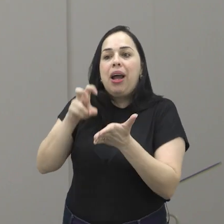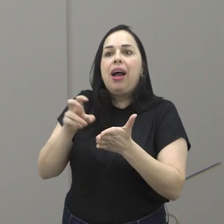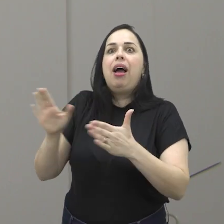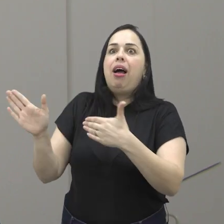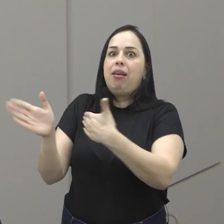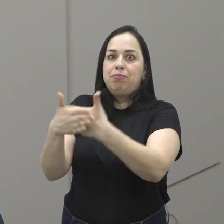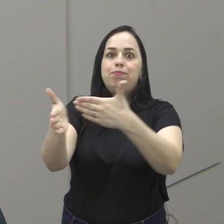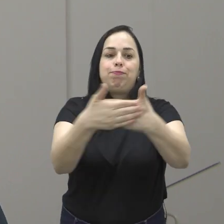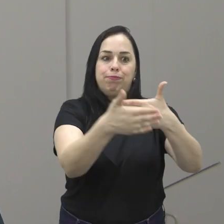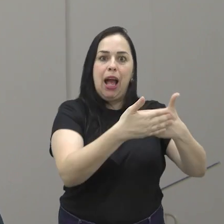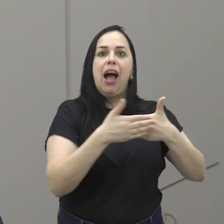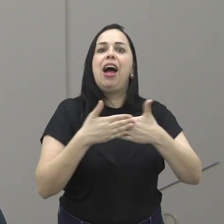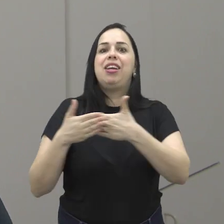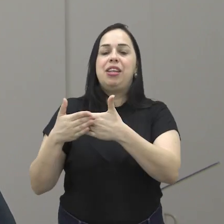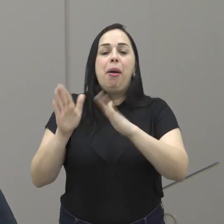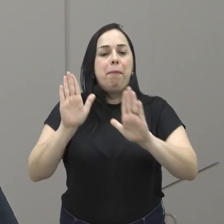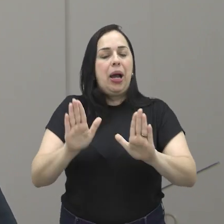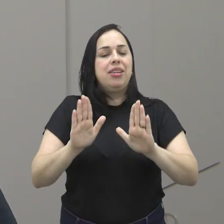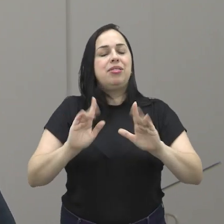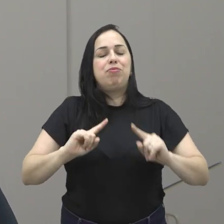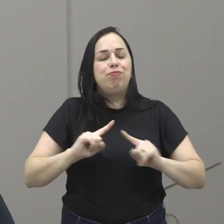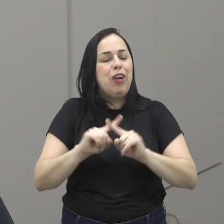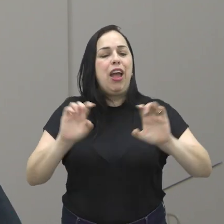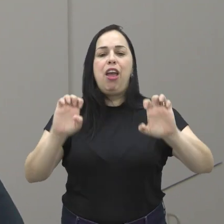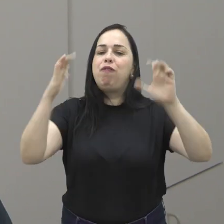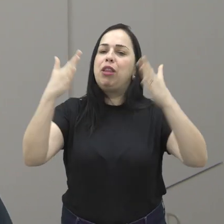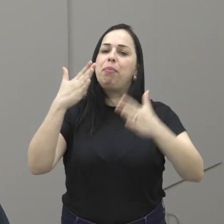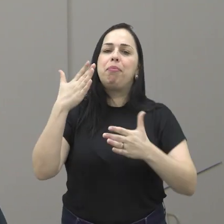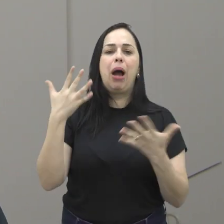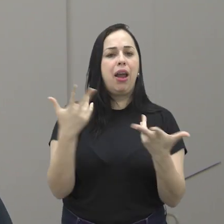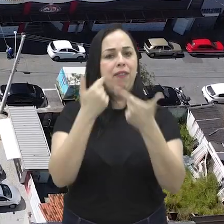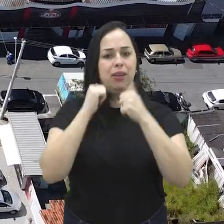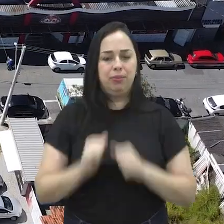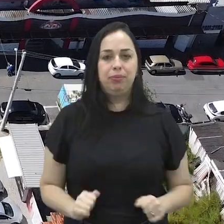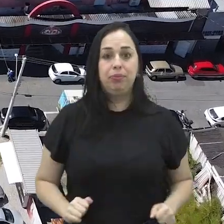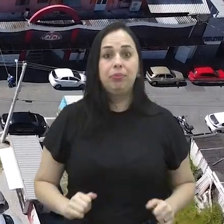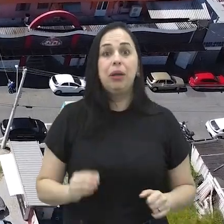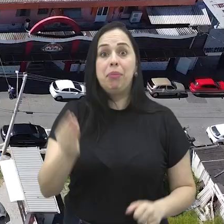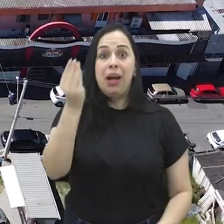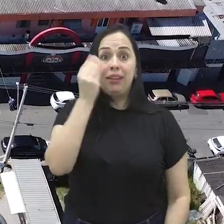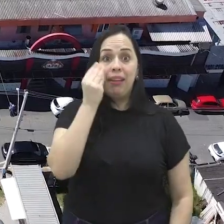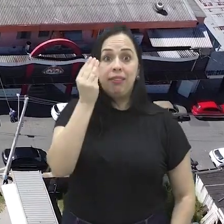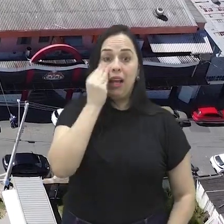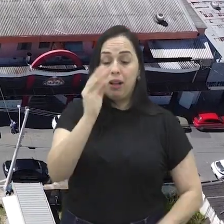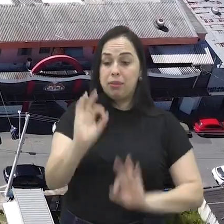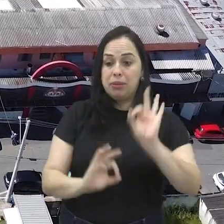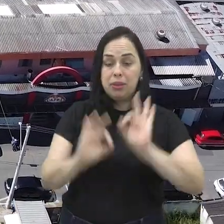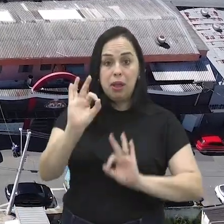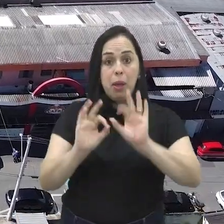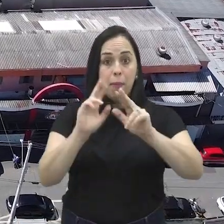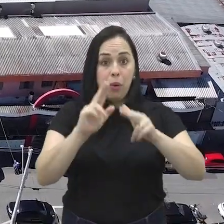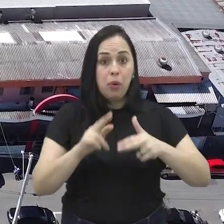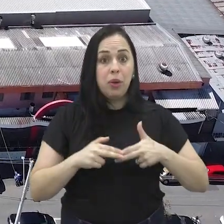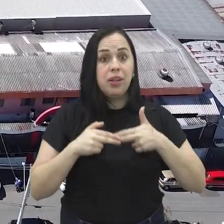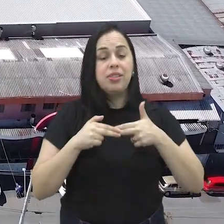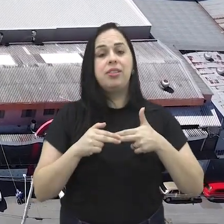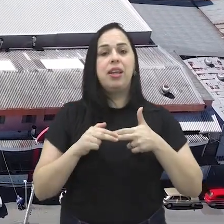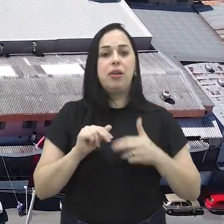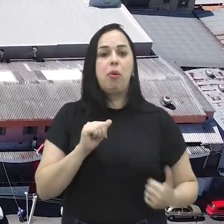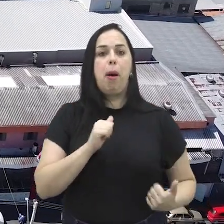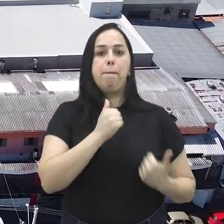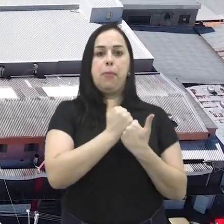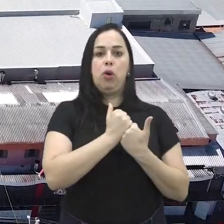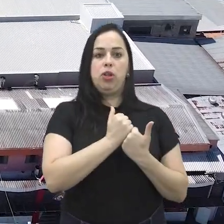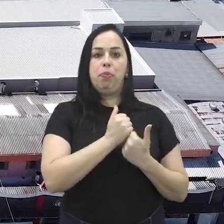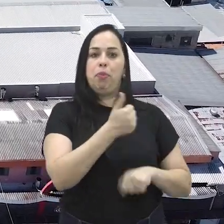manhã, né? Mas eu tenho certeza que vai ser uma prova muito bonita, muito gostosa. Para dar conta de todos os preparativos, o município vai contar